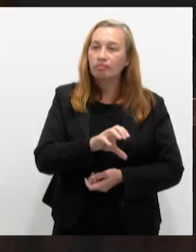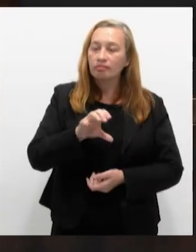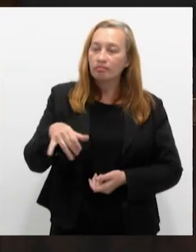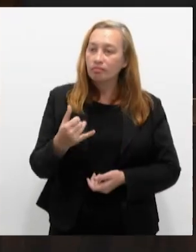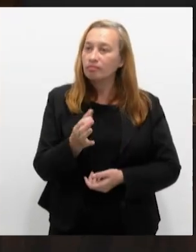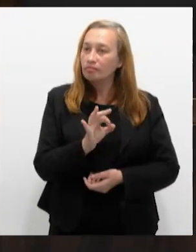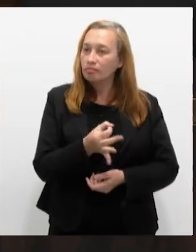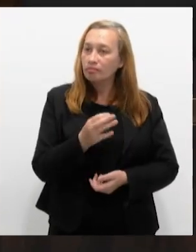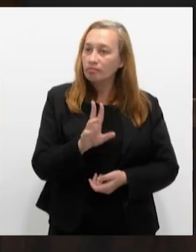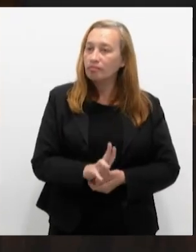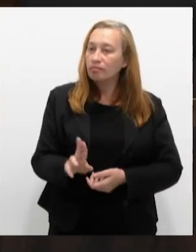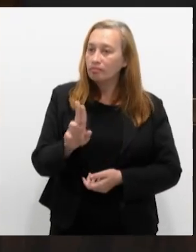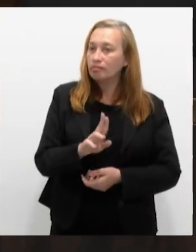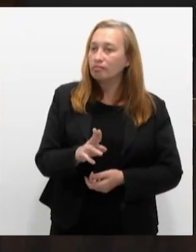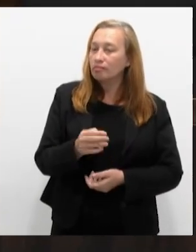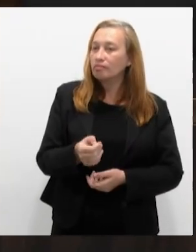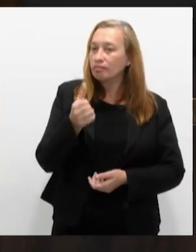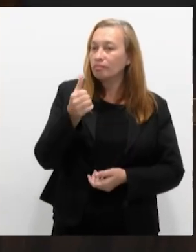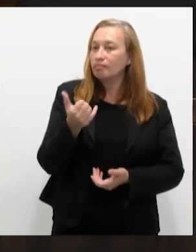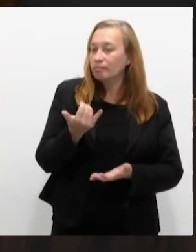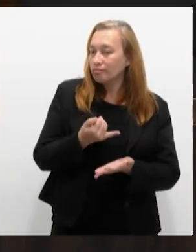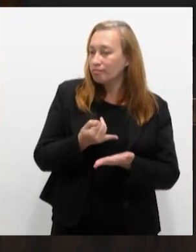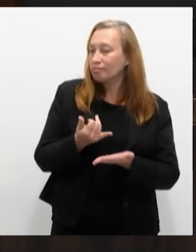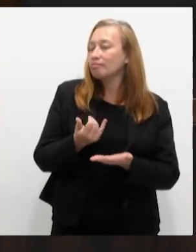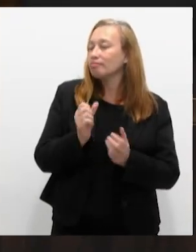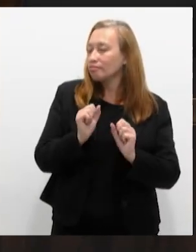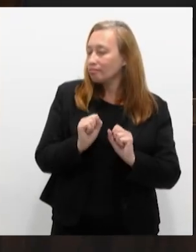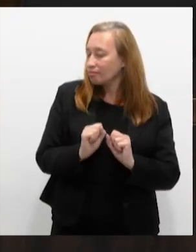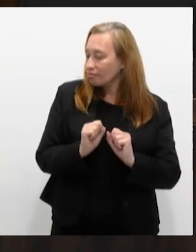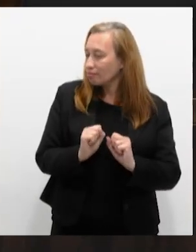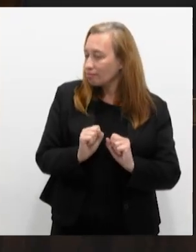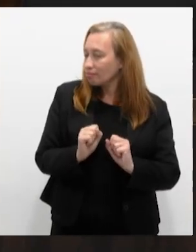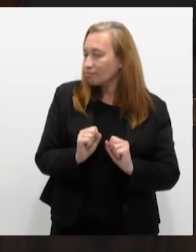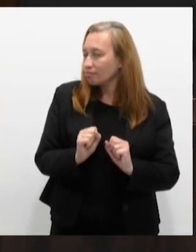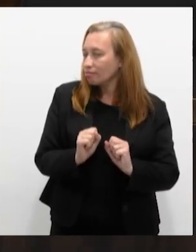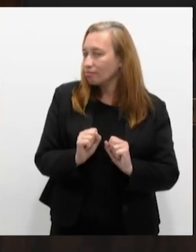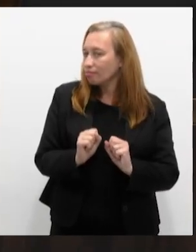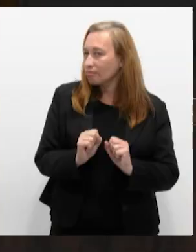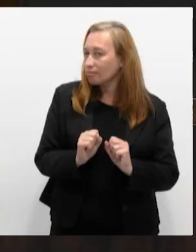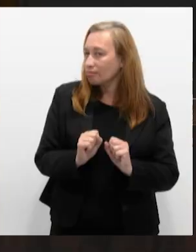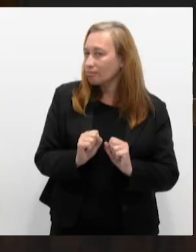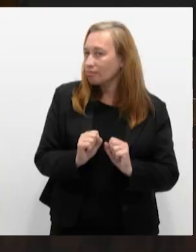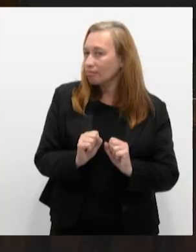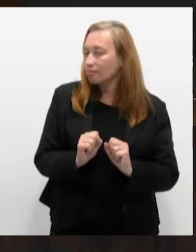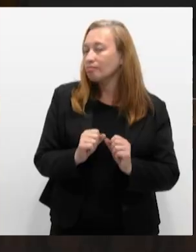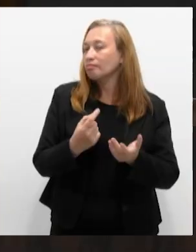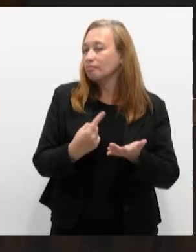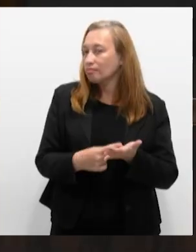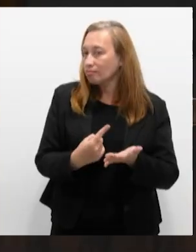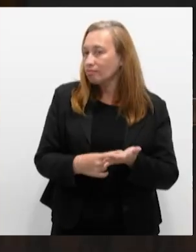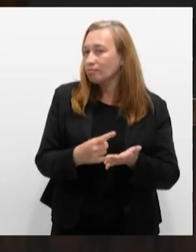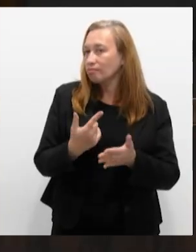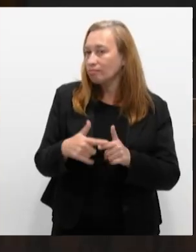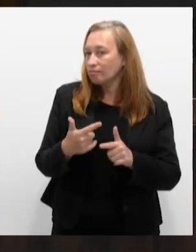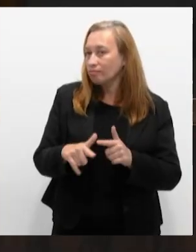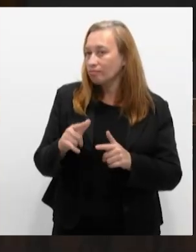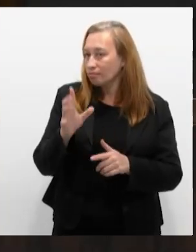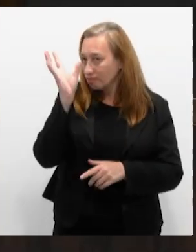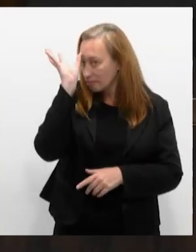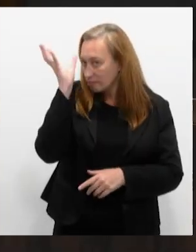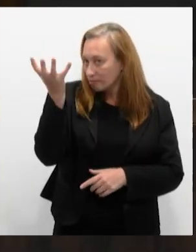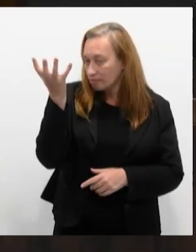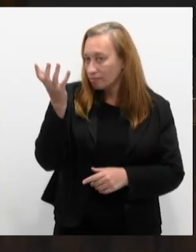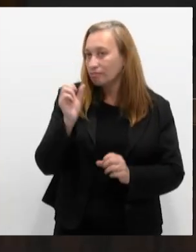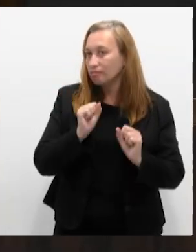claro, a gente usando um pouquinho da tinta da caneta para poder, de forma, conforme a gente combinou, que o problema seja equacionado,